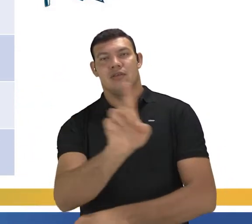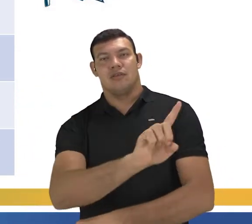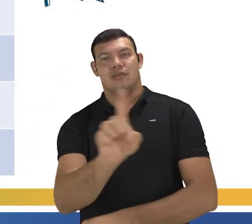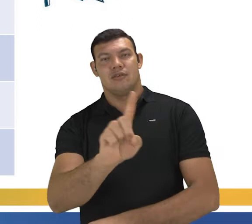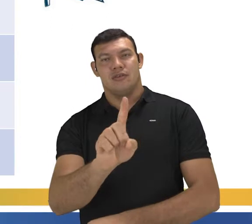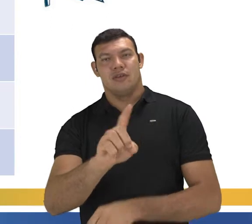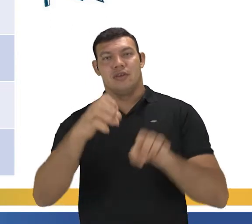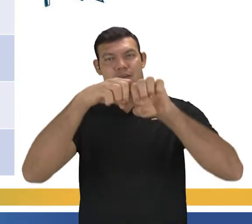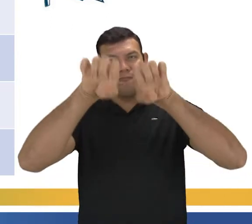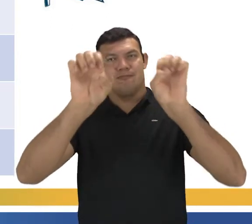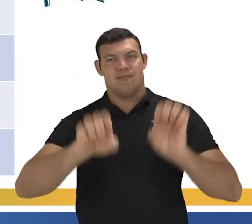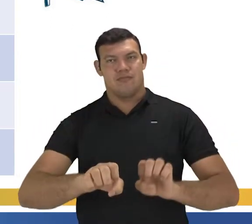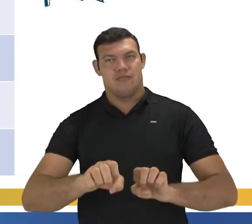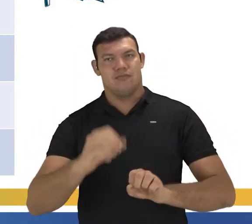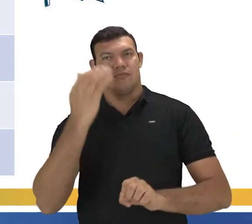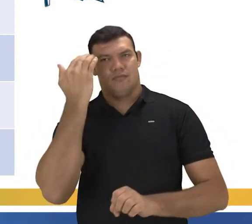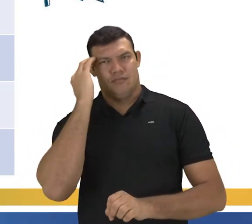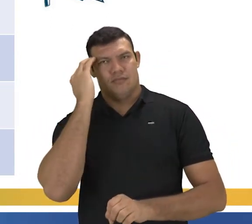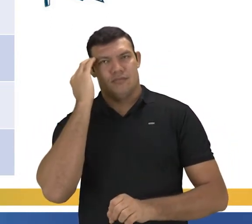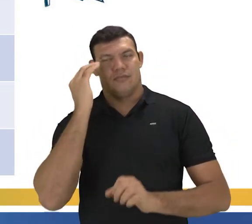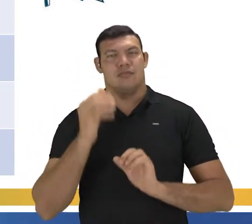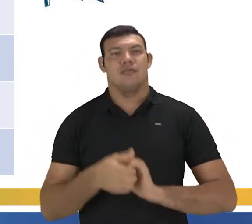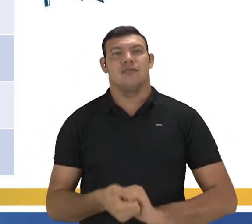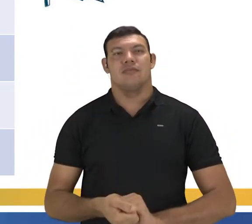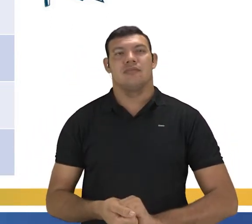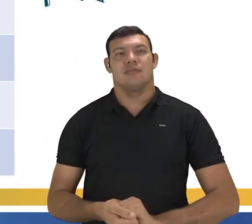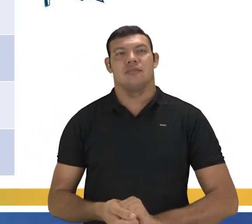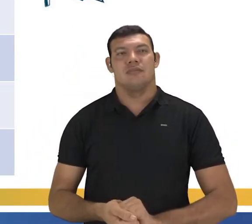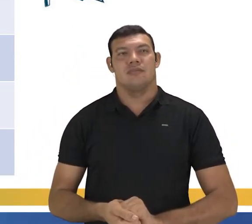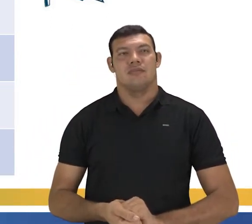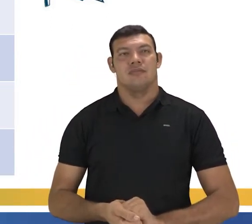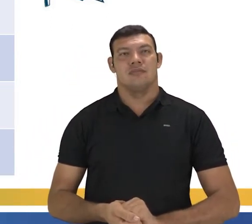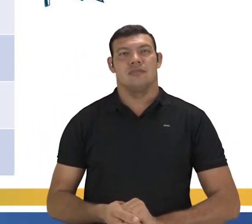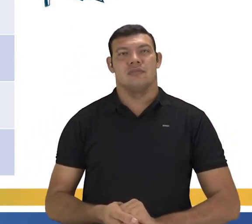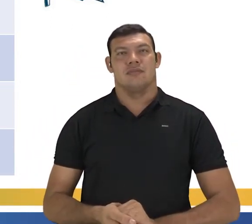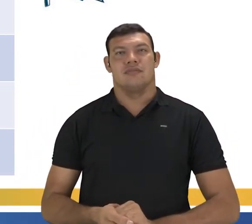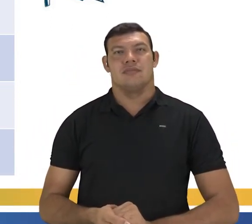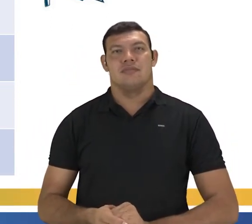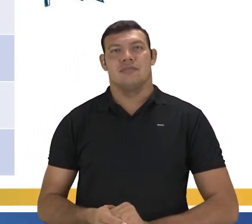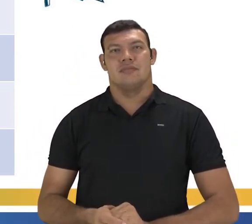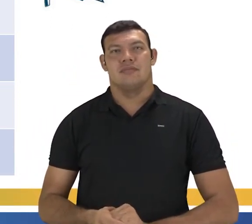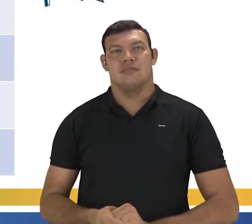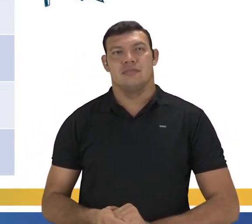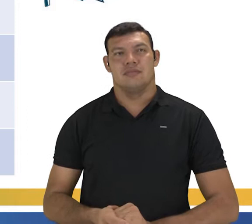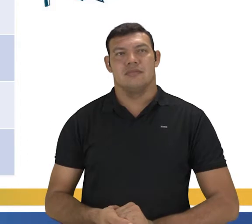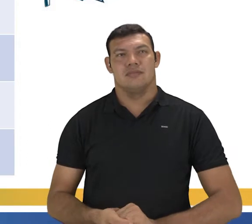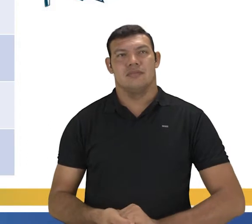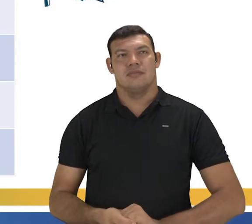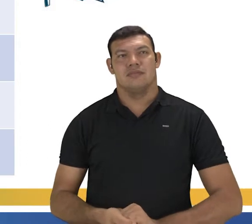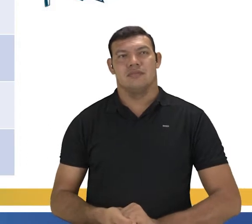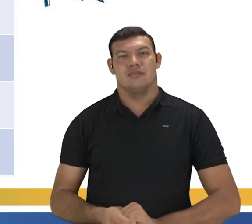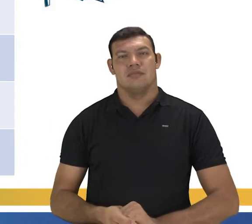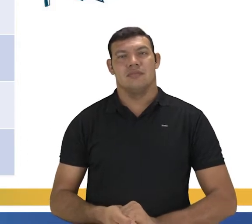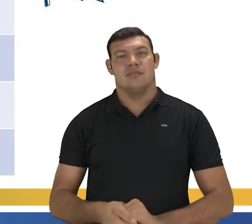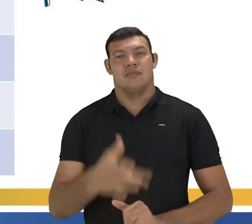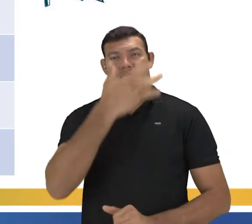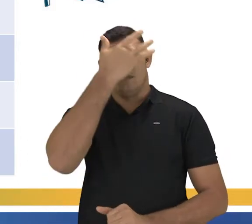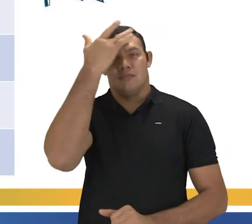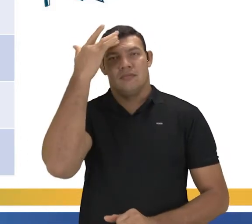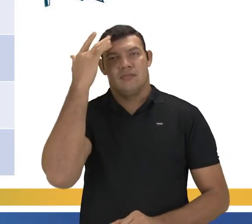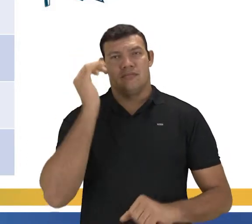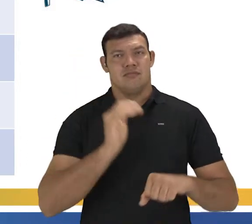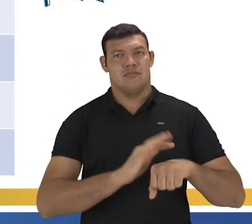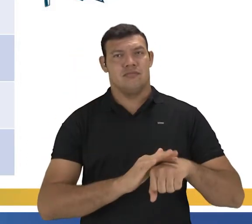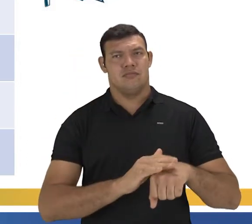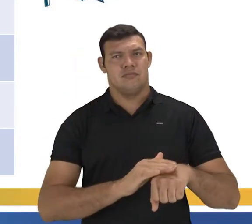negativas tudo bem para negar então do peixe antes rechear at hard auxiliar